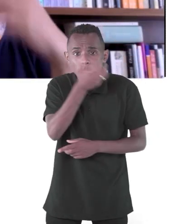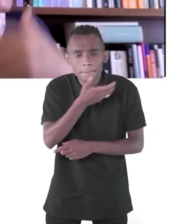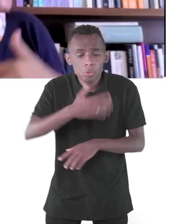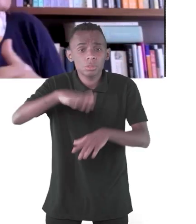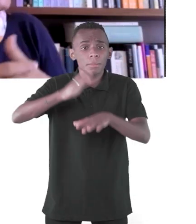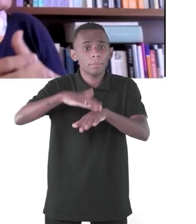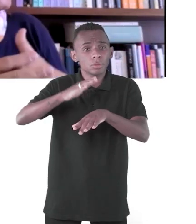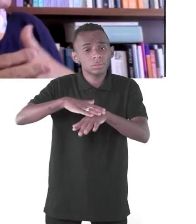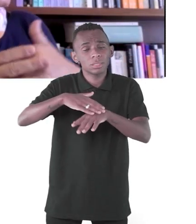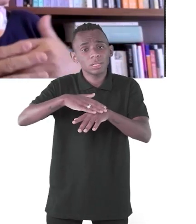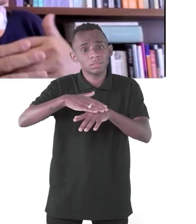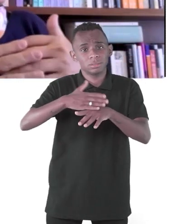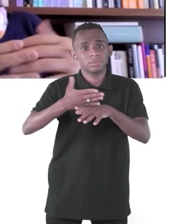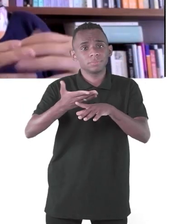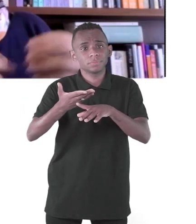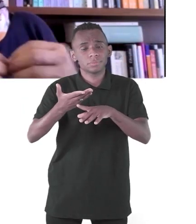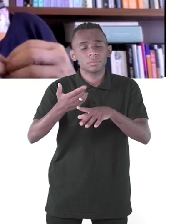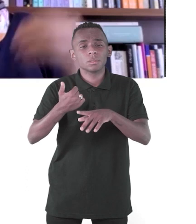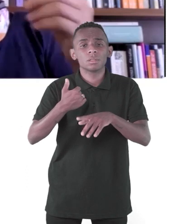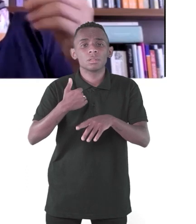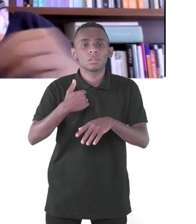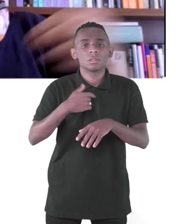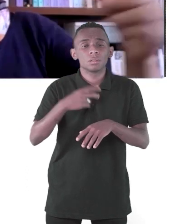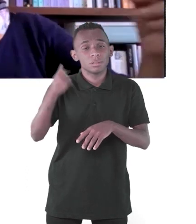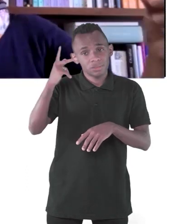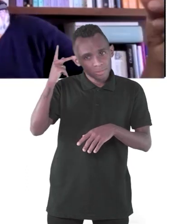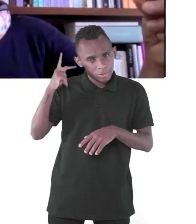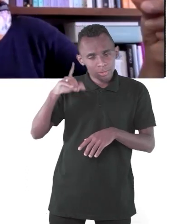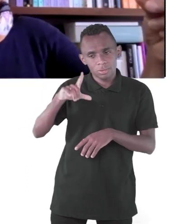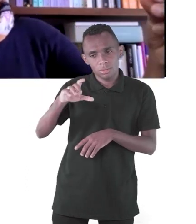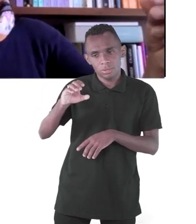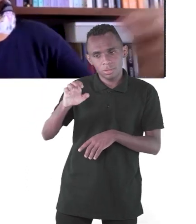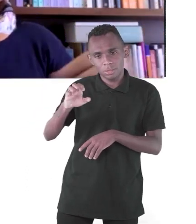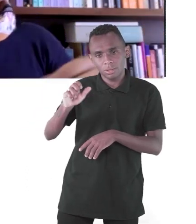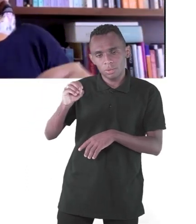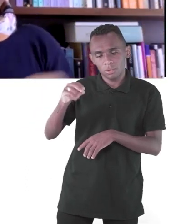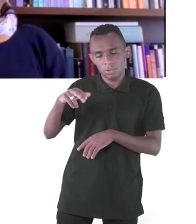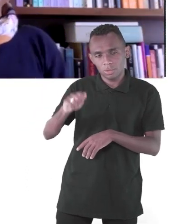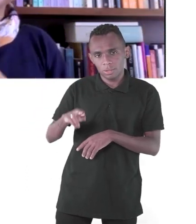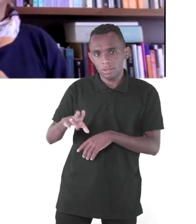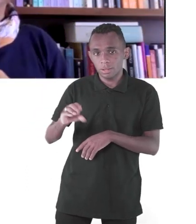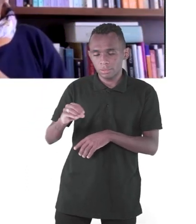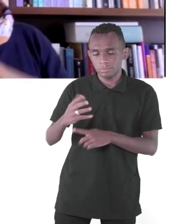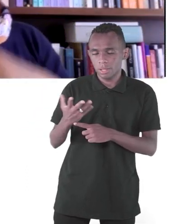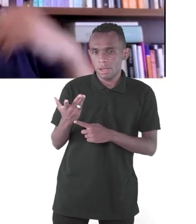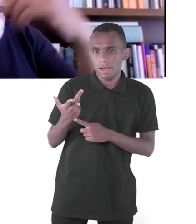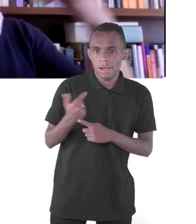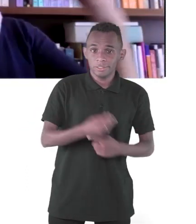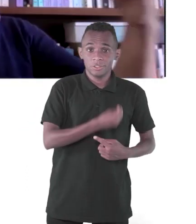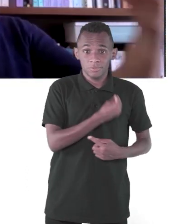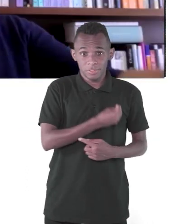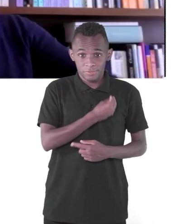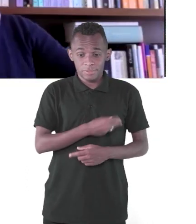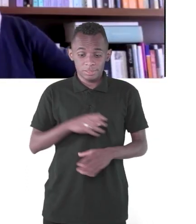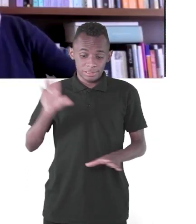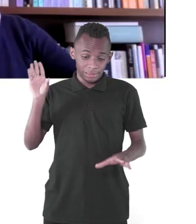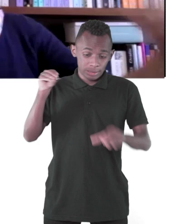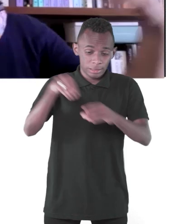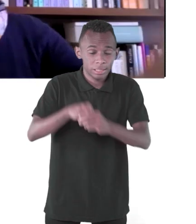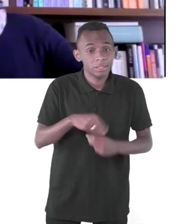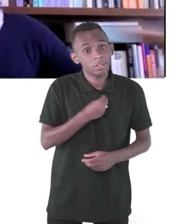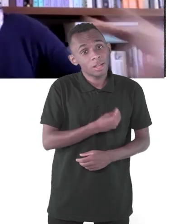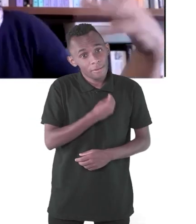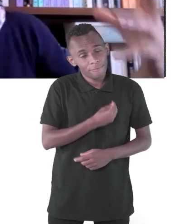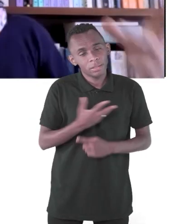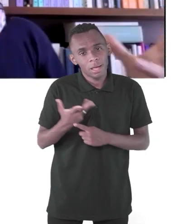gente fosse... volto àquela história do Leonardo Freud, da coisa da arte de viver, ou de colocar a arte dentro